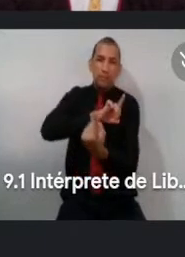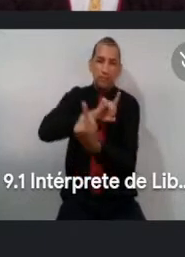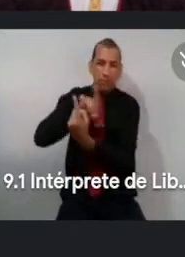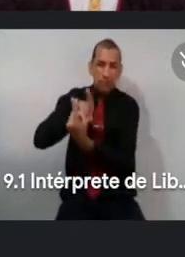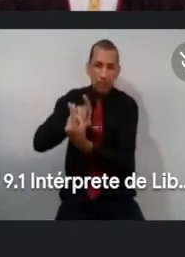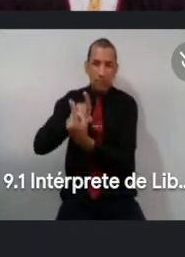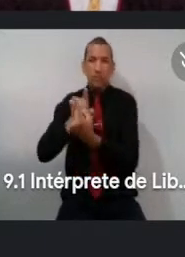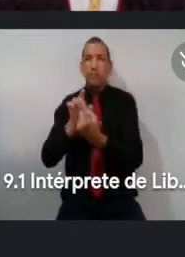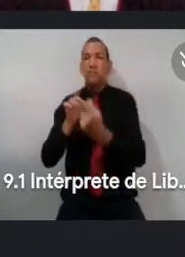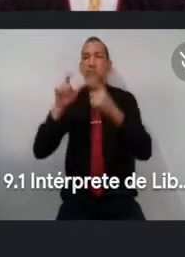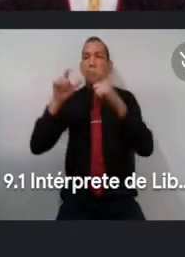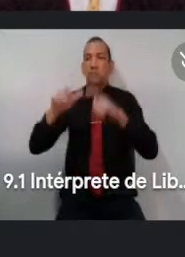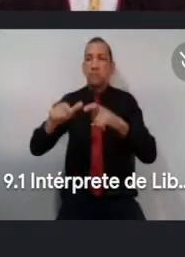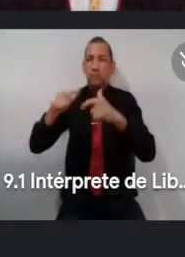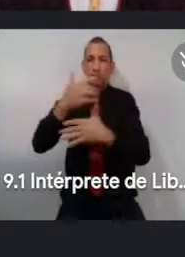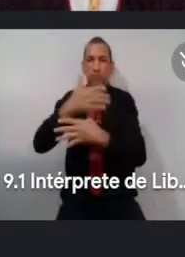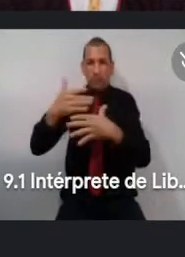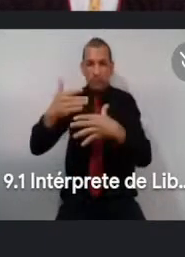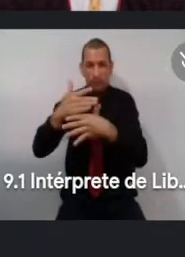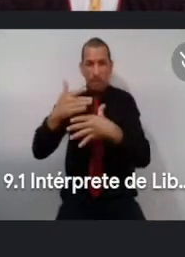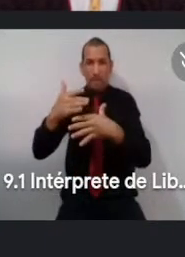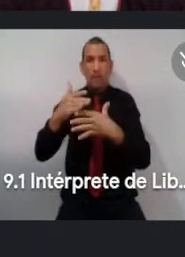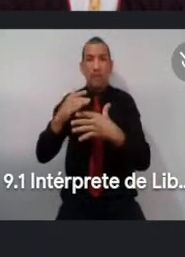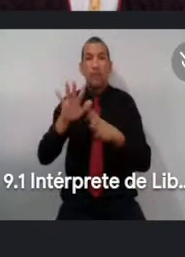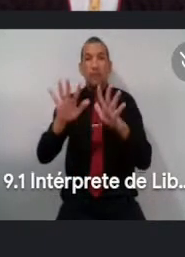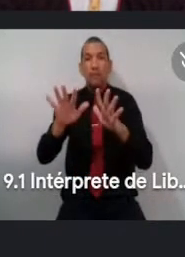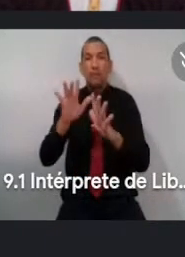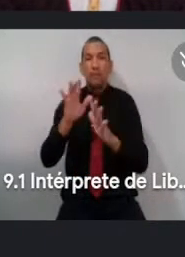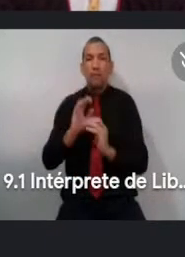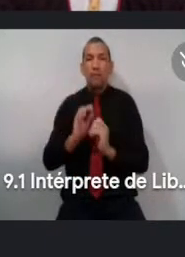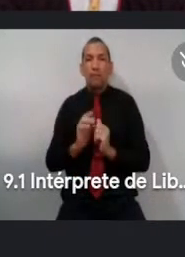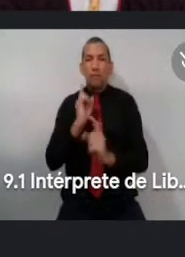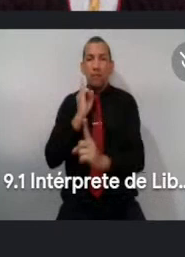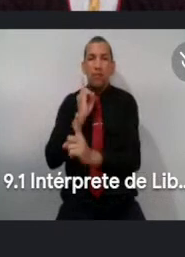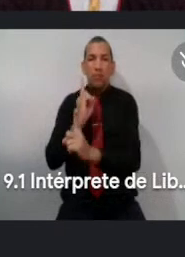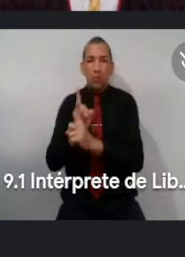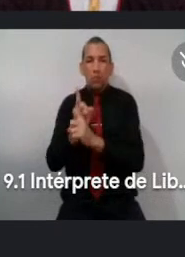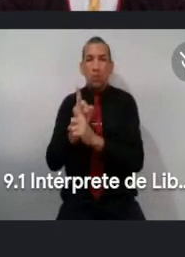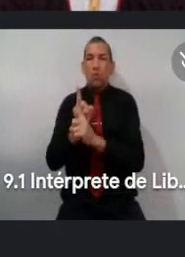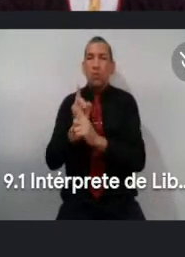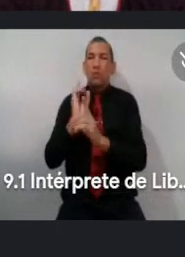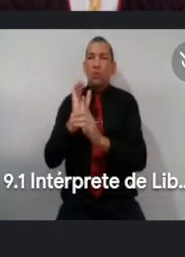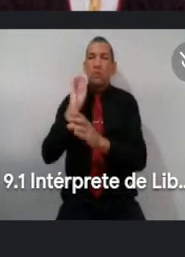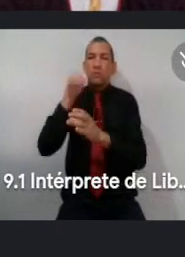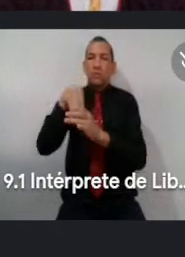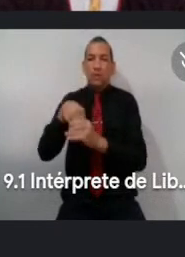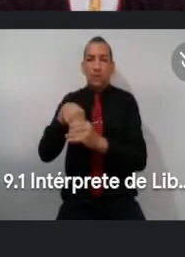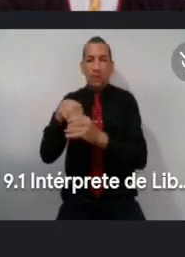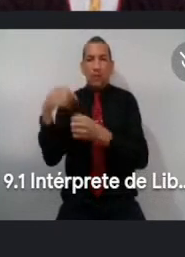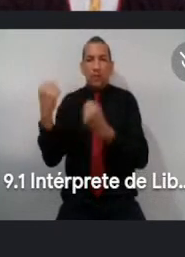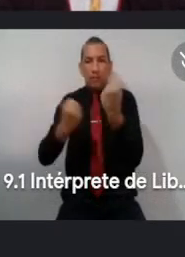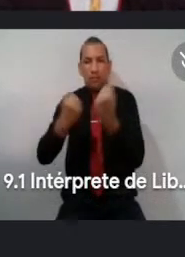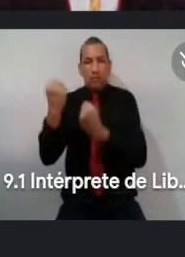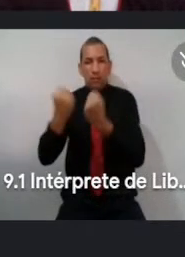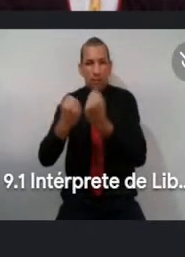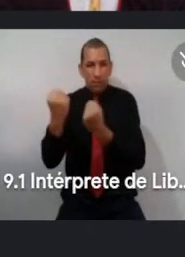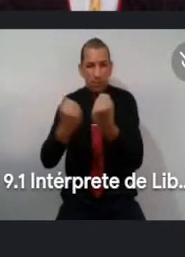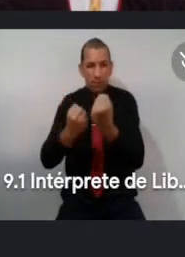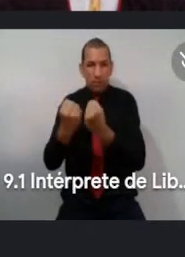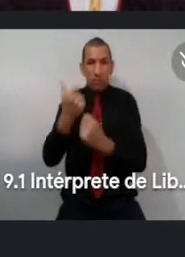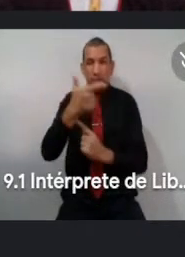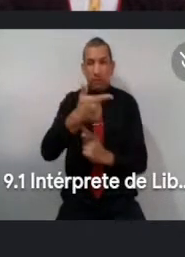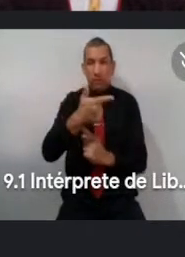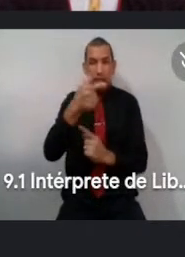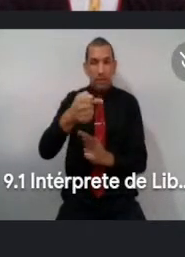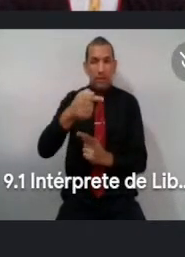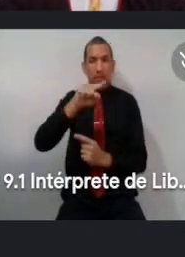das ruas lá da cidade e foi localizado no interior do seu veículo aproximadamente 27